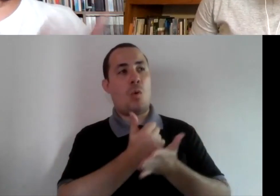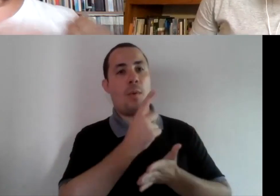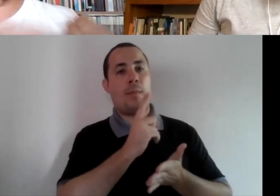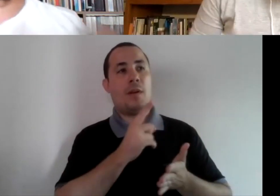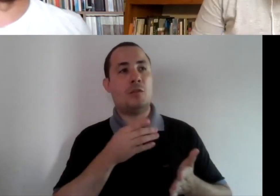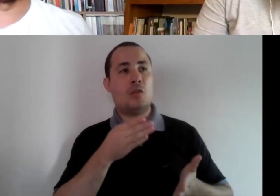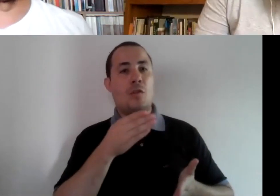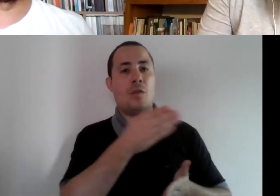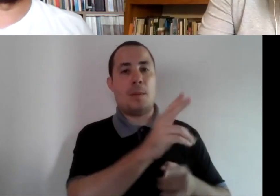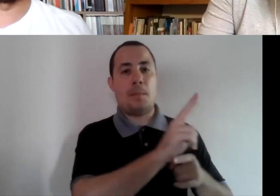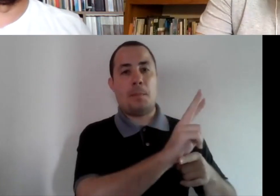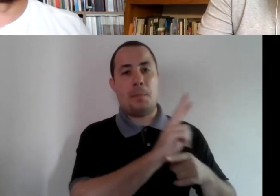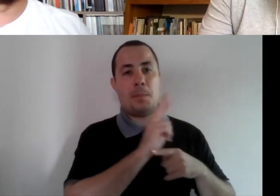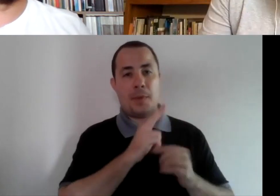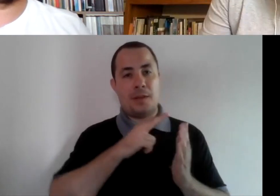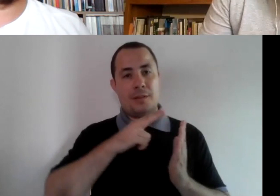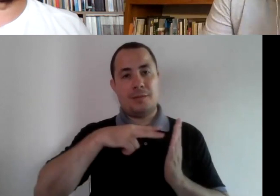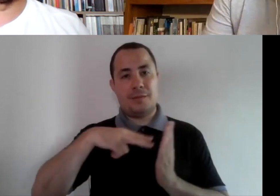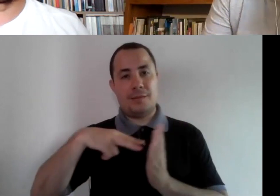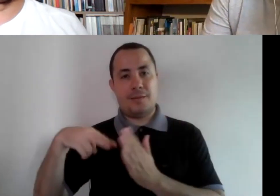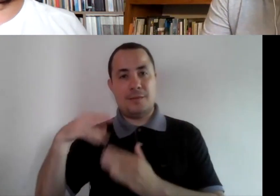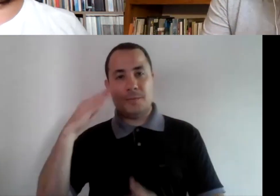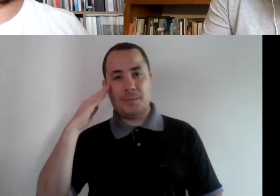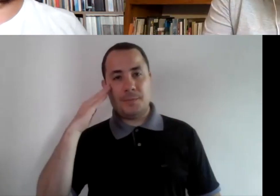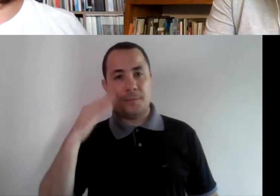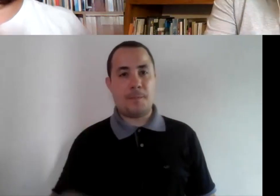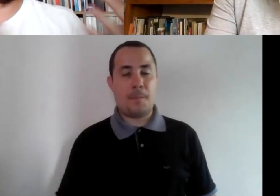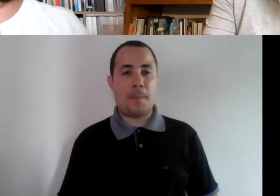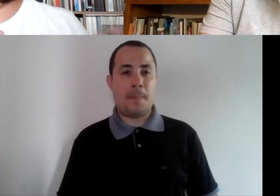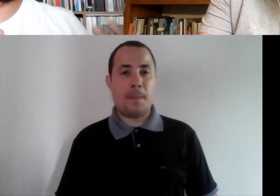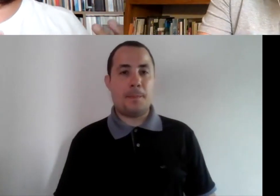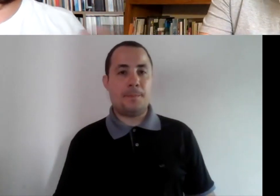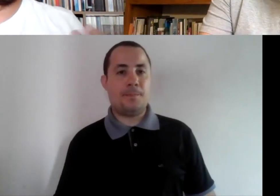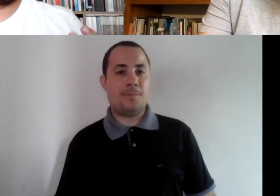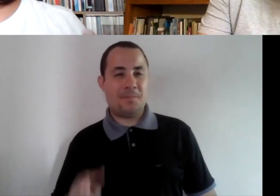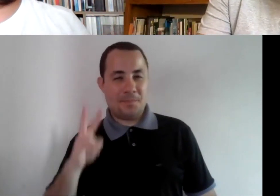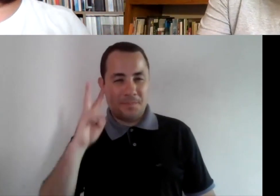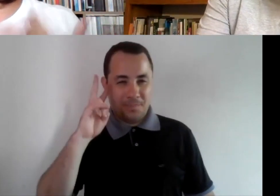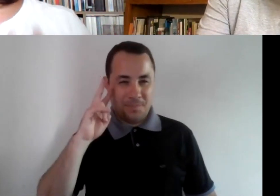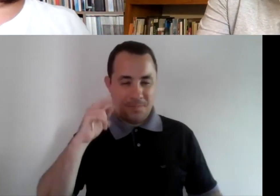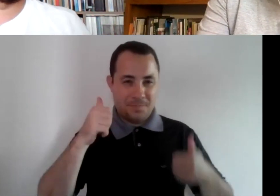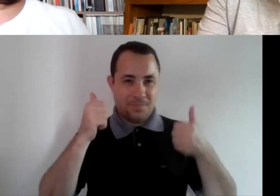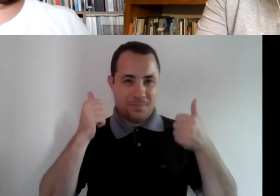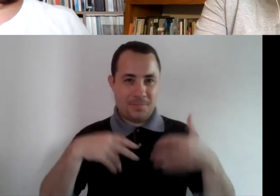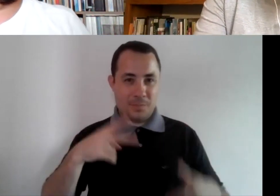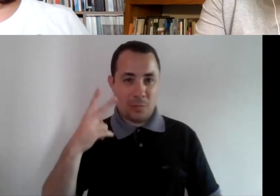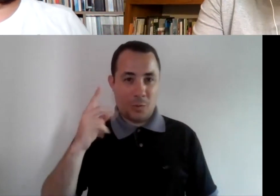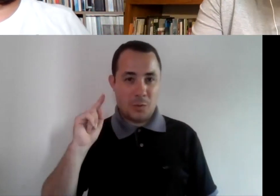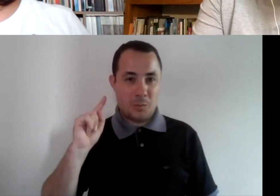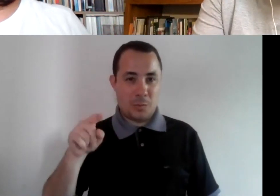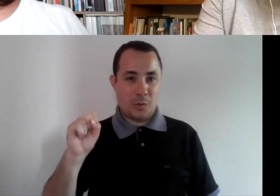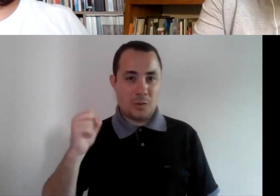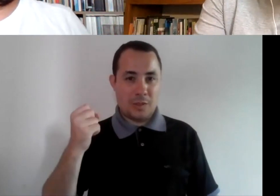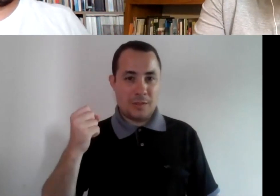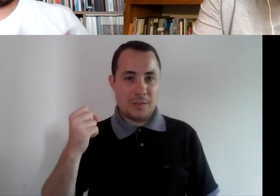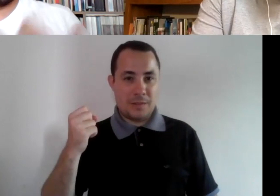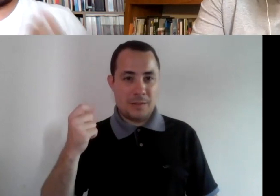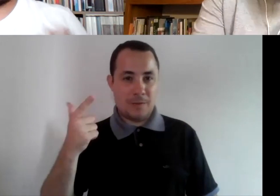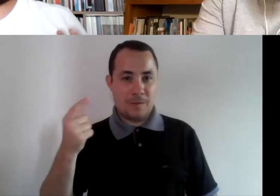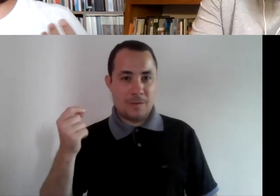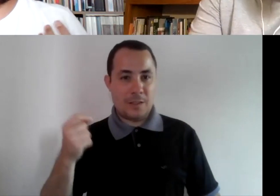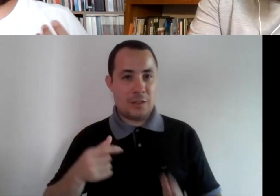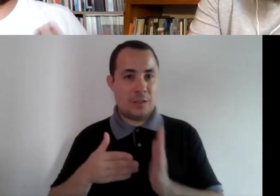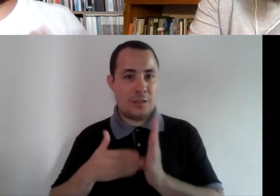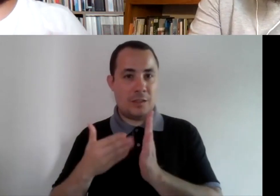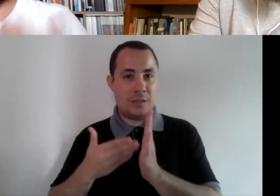biblioteca não pode ter os 1.800 livros lançados em 2020, lá dentro do acervo, imagina o leitor, né? O leitor